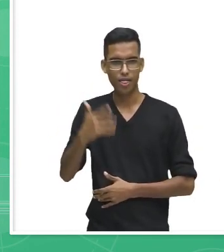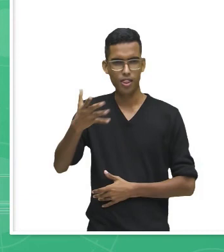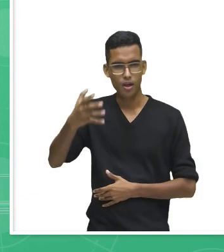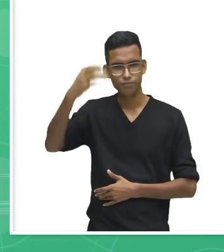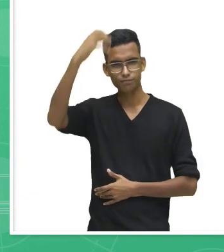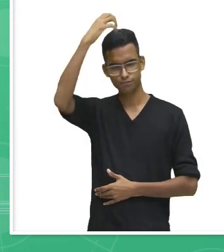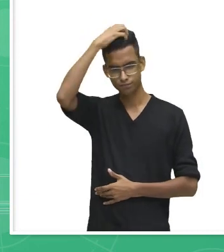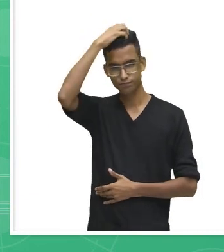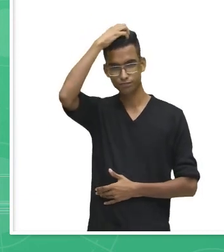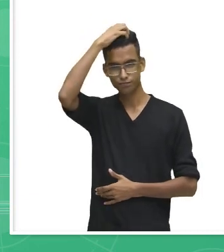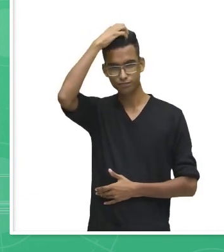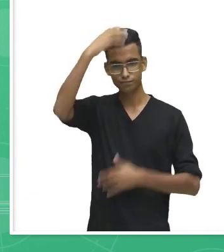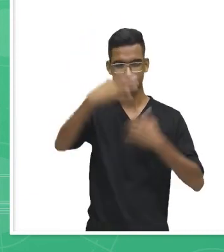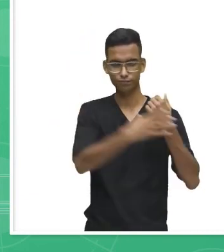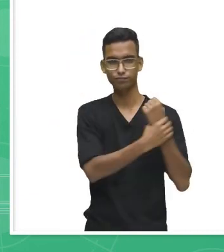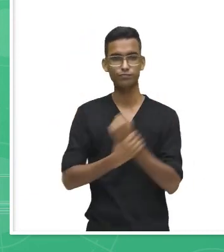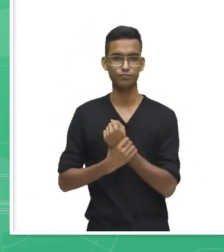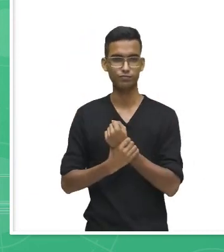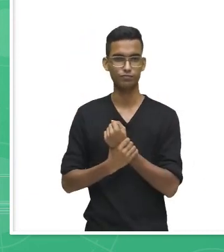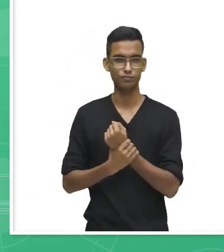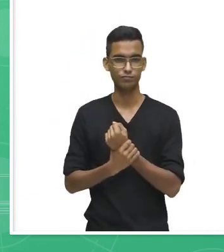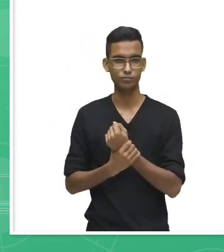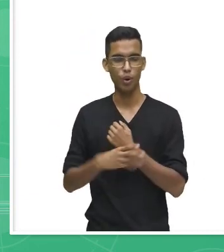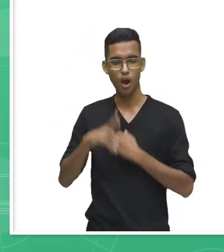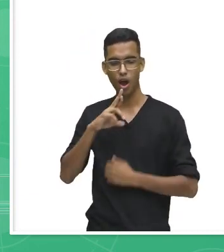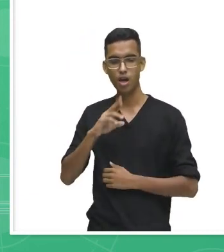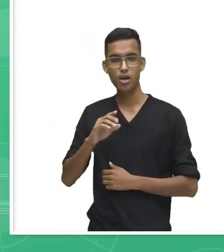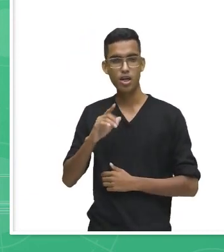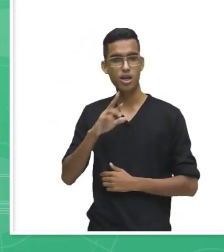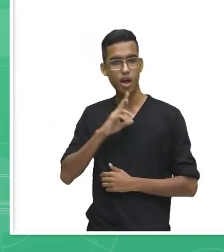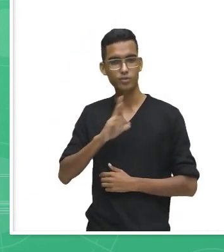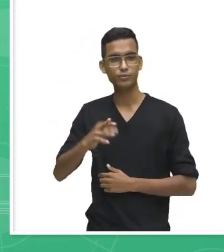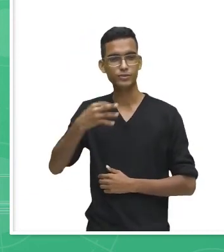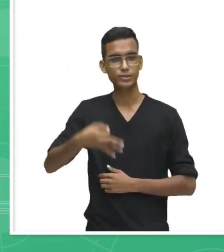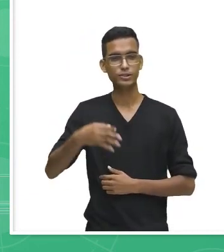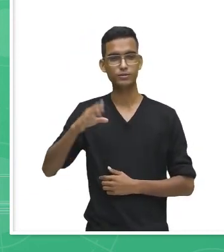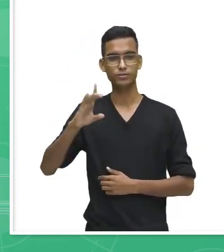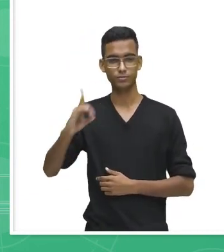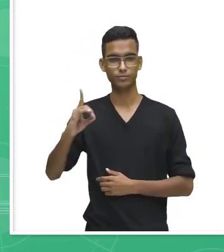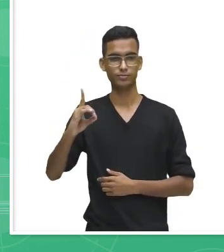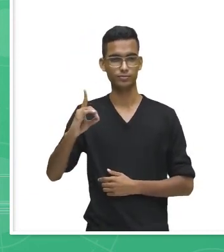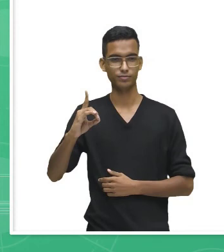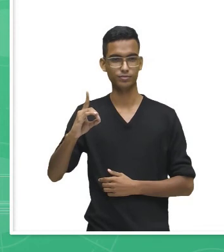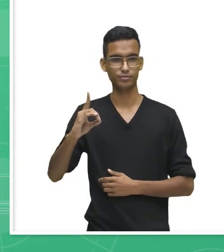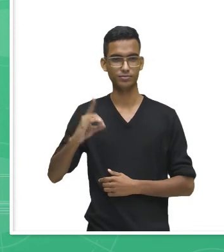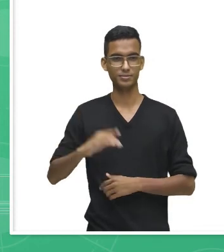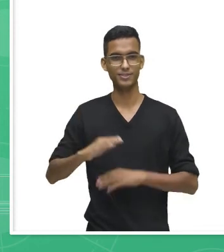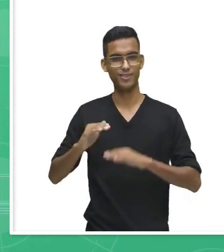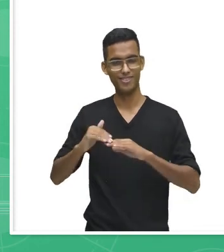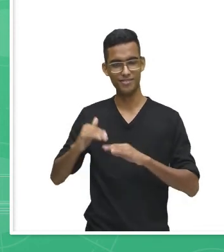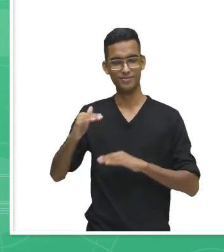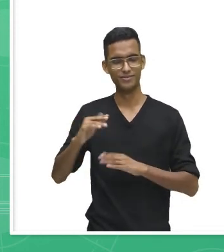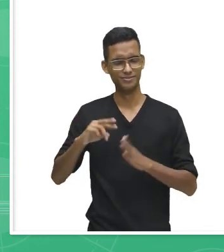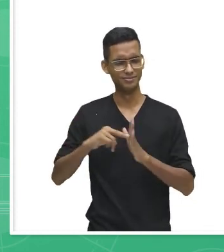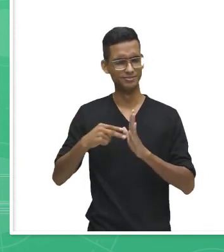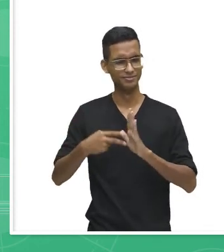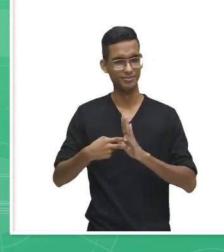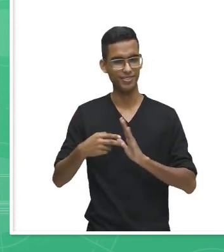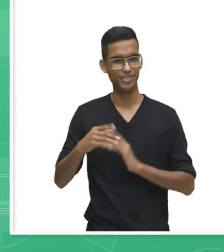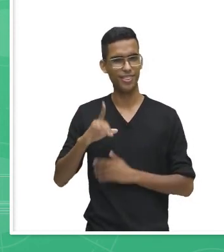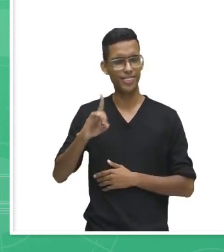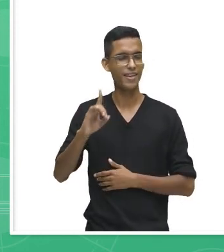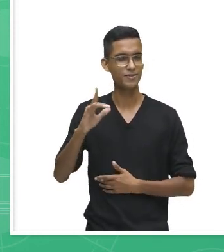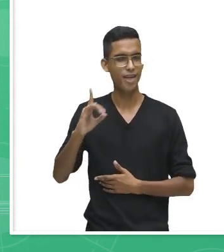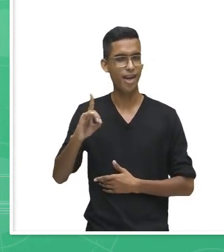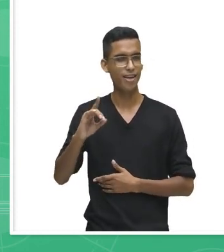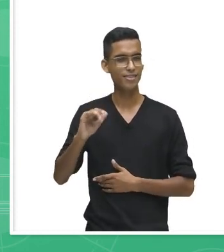aqui temos o nosso gabarito, letra D, Deus é mais. Olha só aí, gente. Letra D